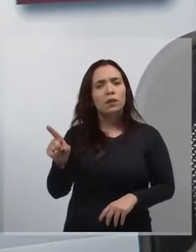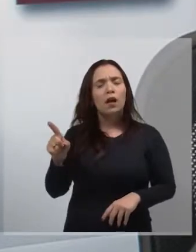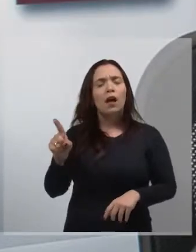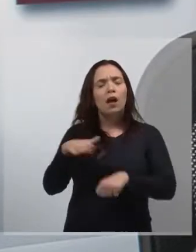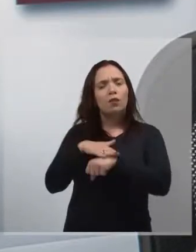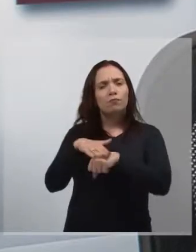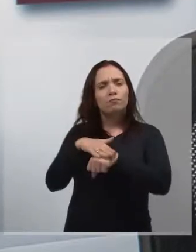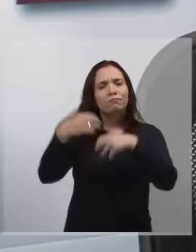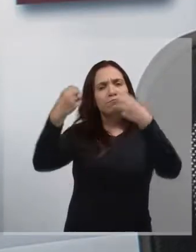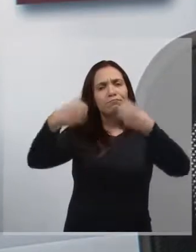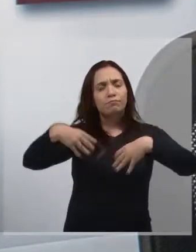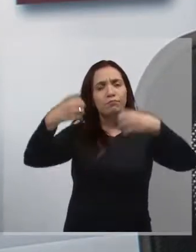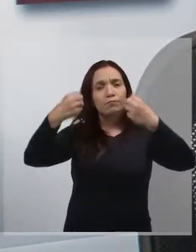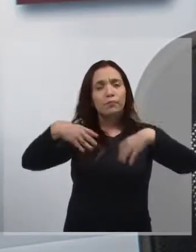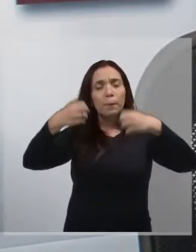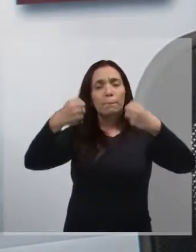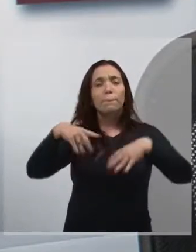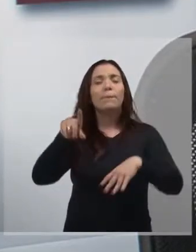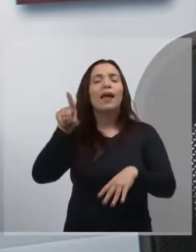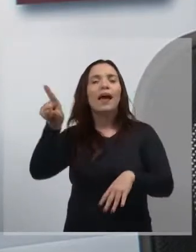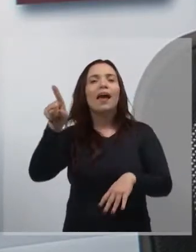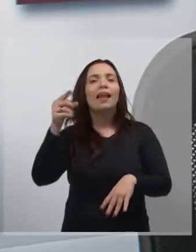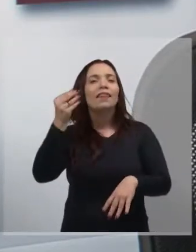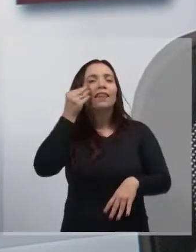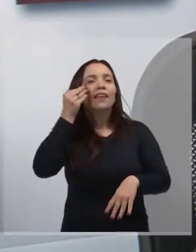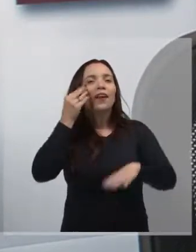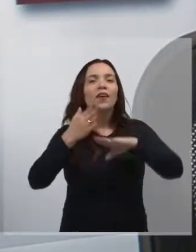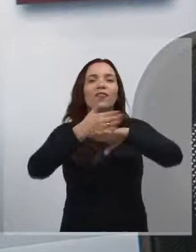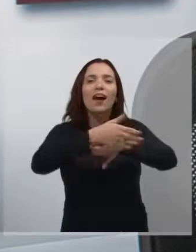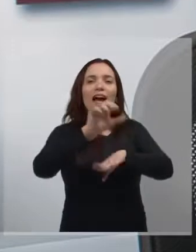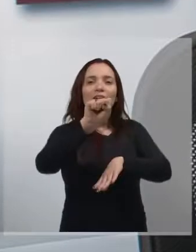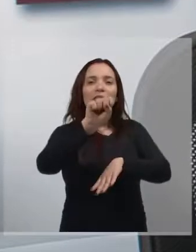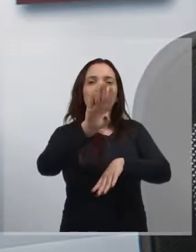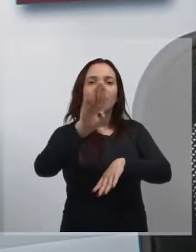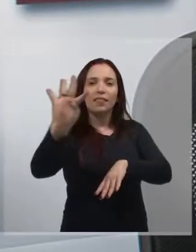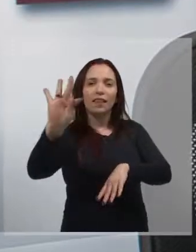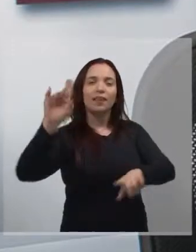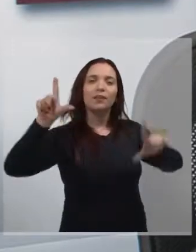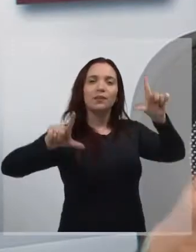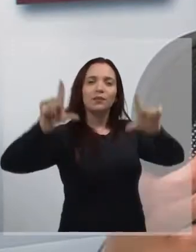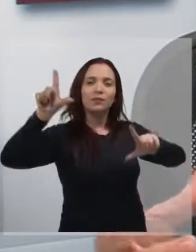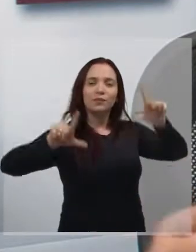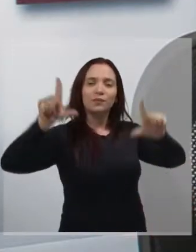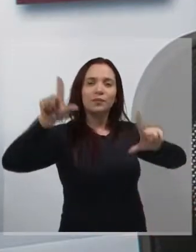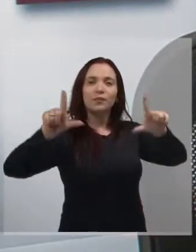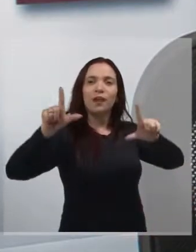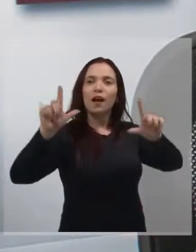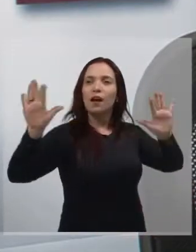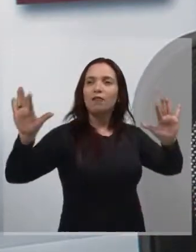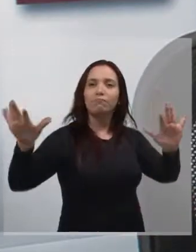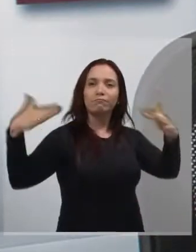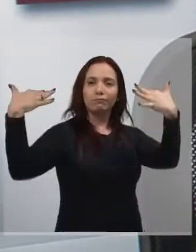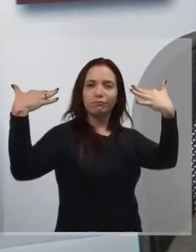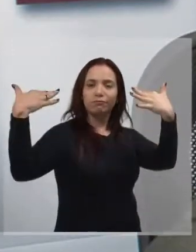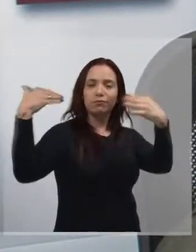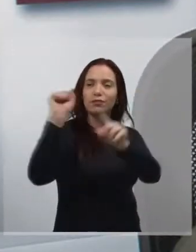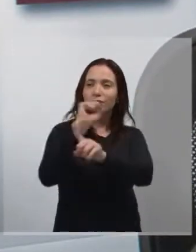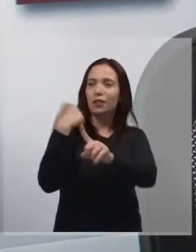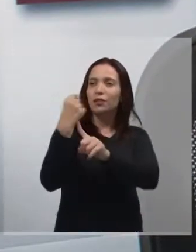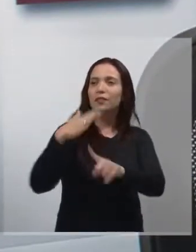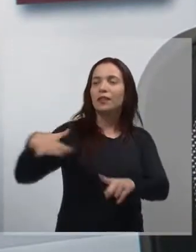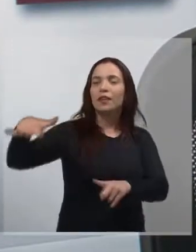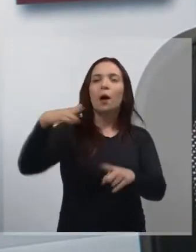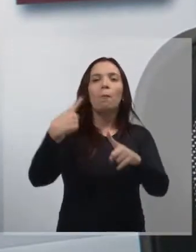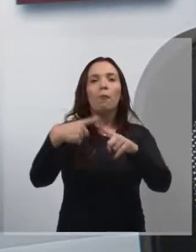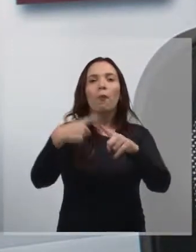naquela passagem dele, ele tentou popularizar ou tentou massificar a questão da